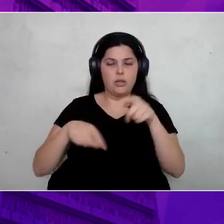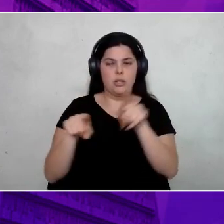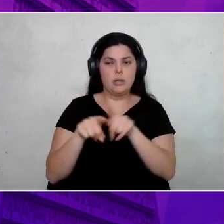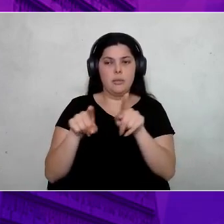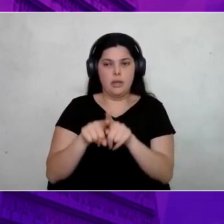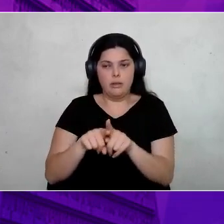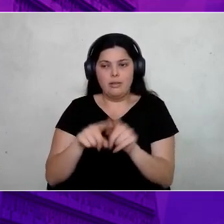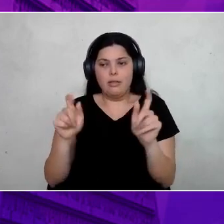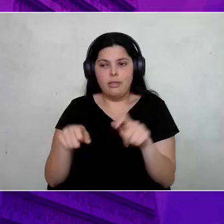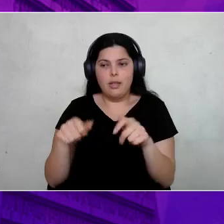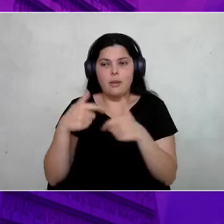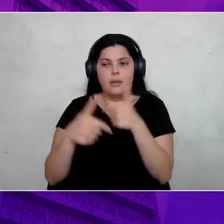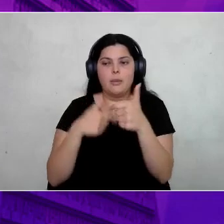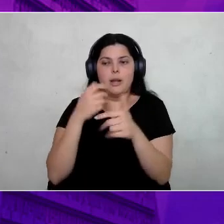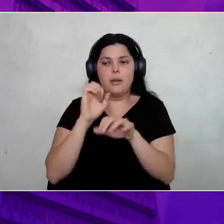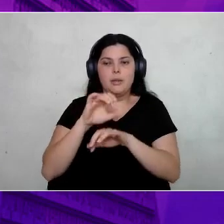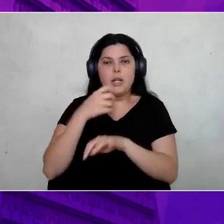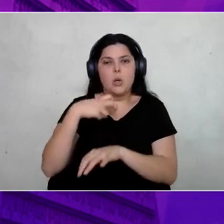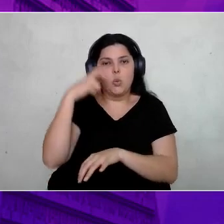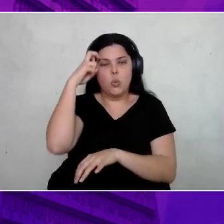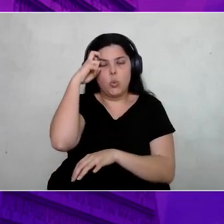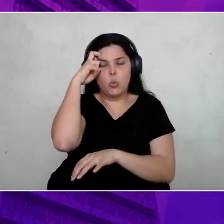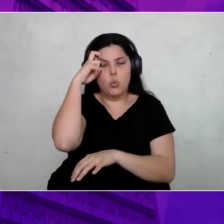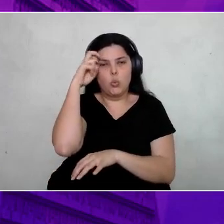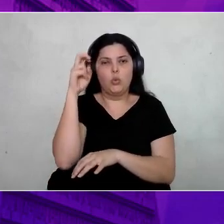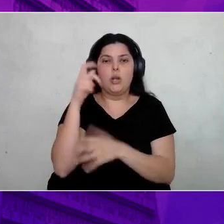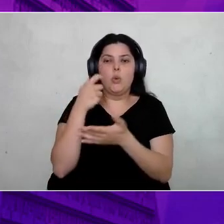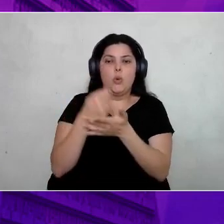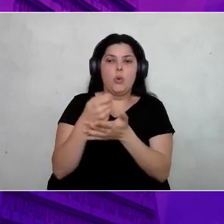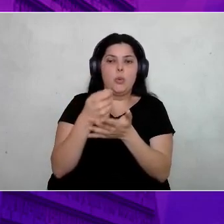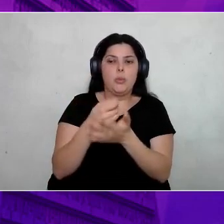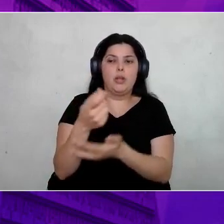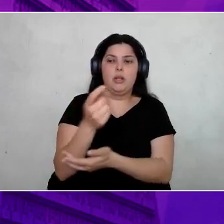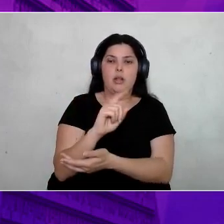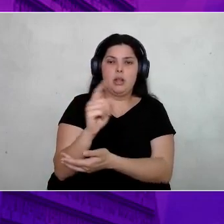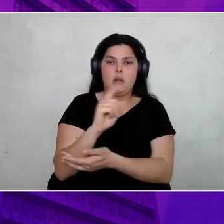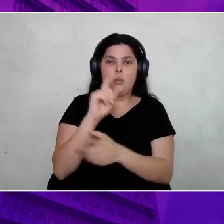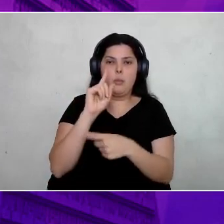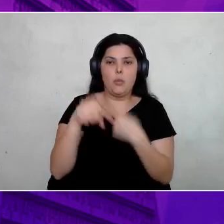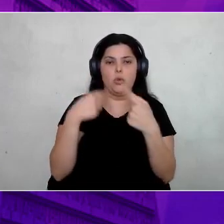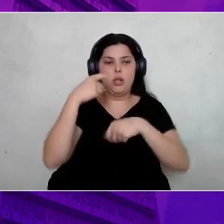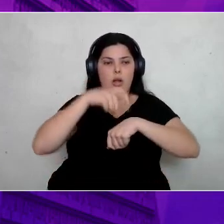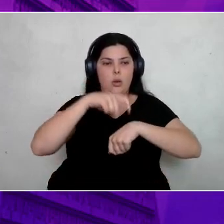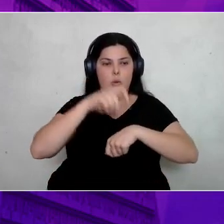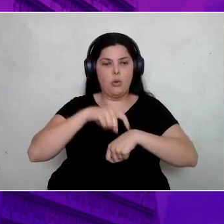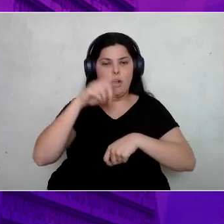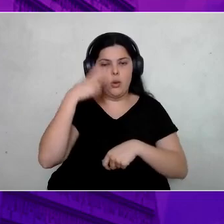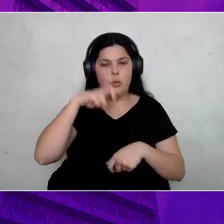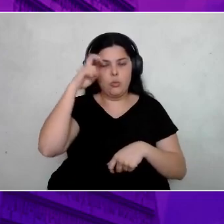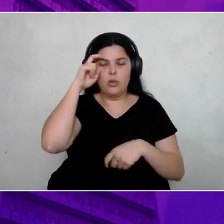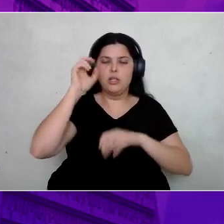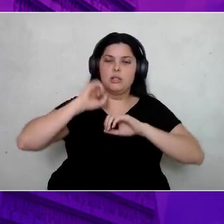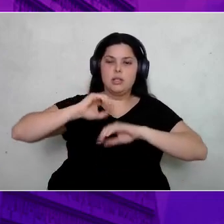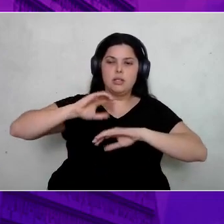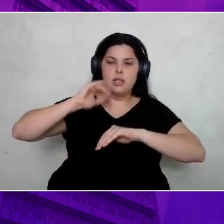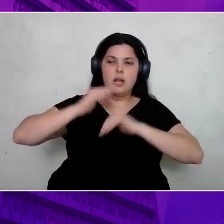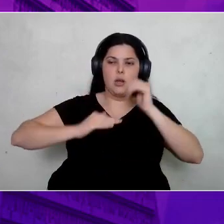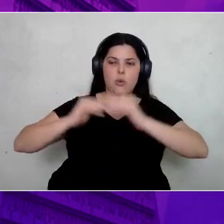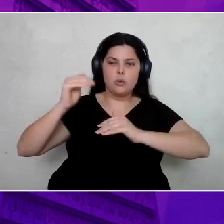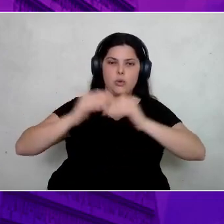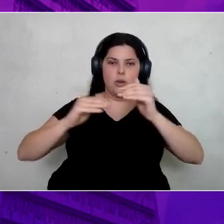também cultura. Cultura não se implanta, a gente não aperta um botão e muda a cultura de empresa, mas a gente vem construindo.